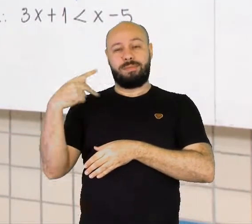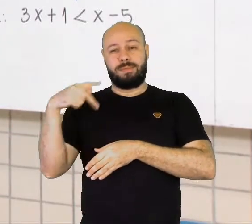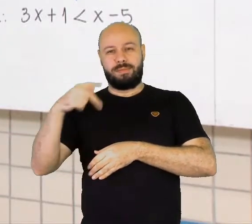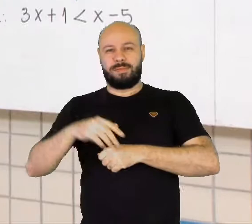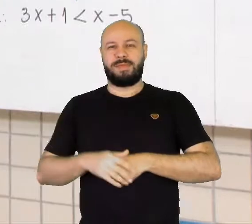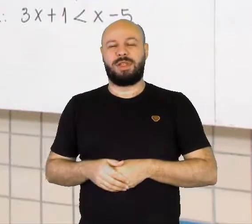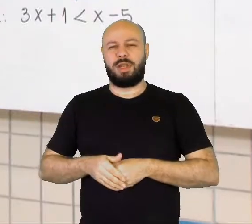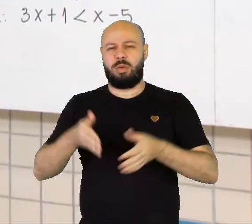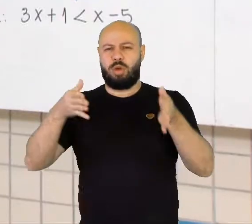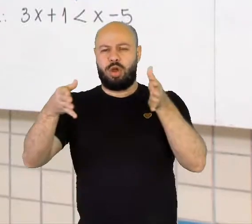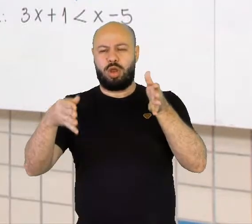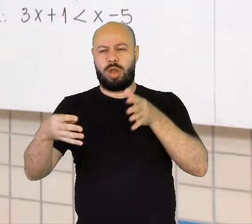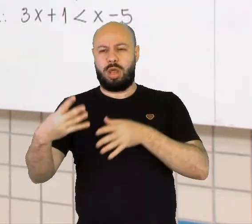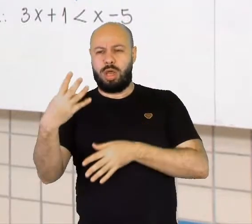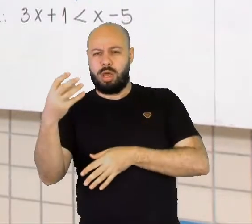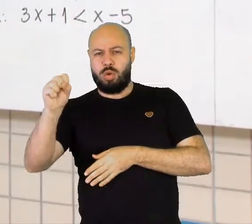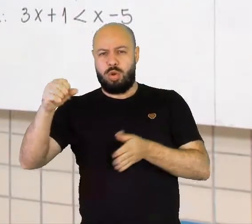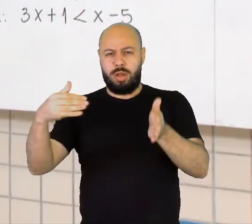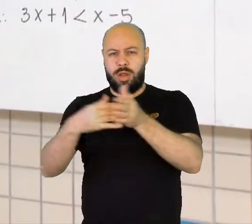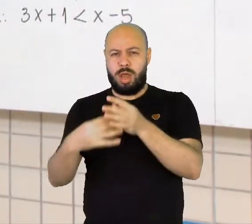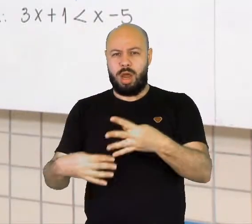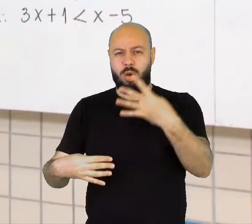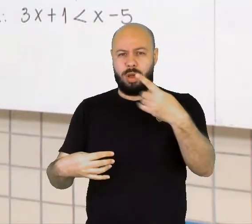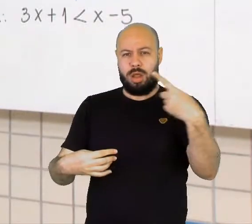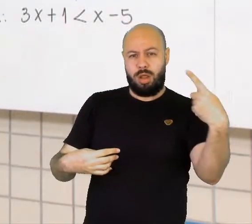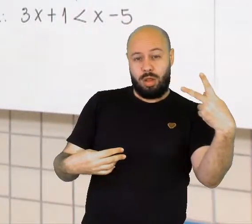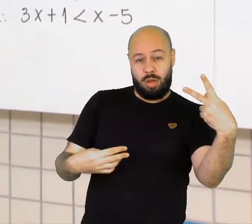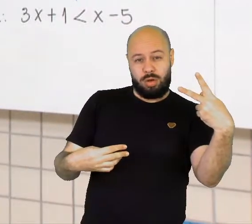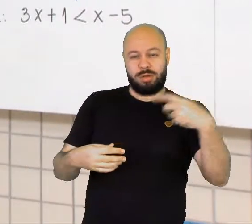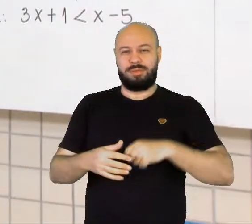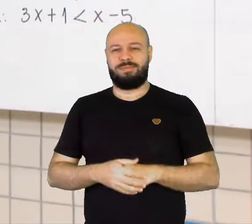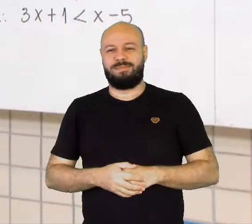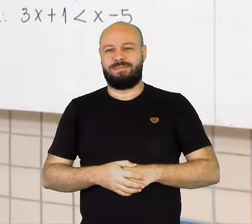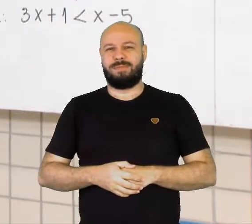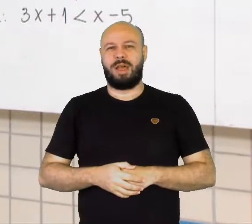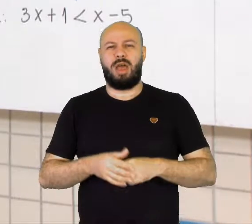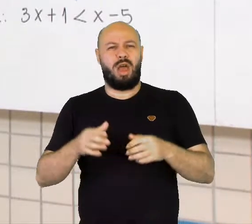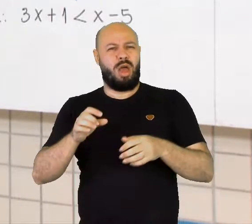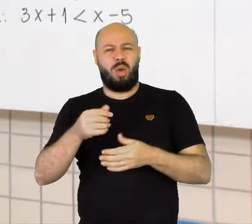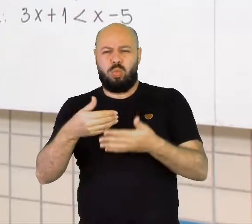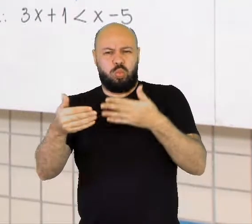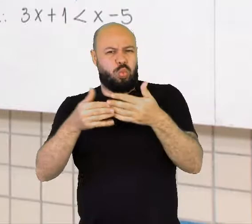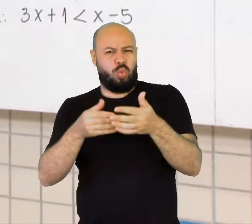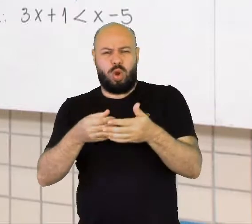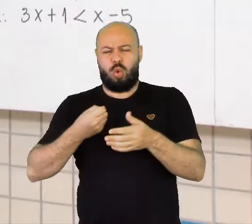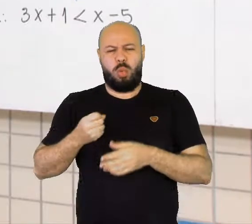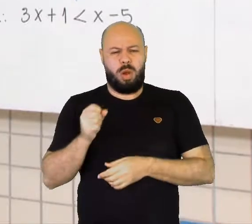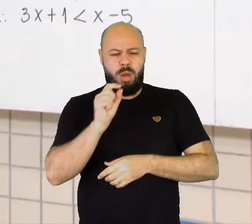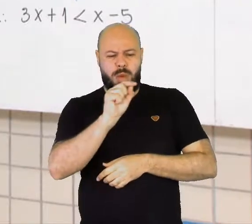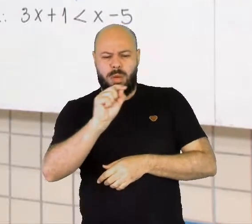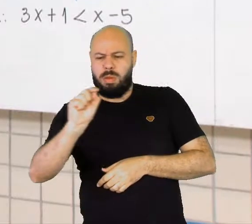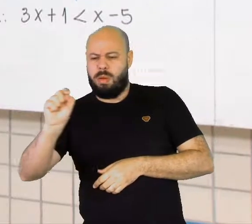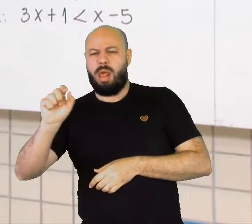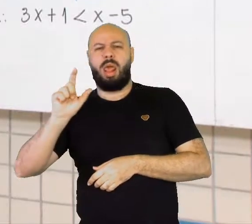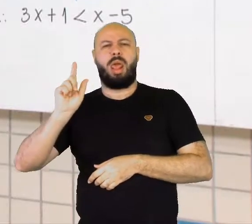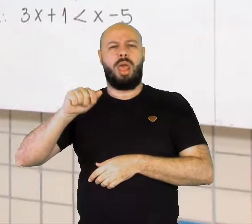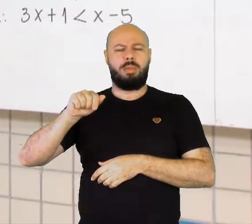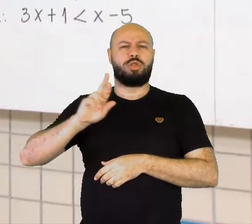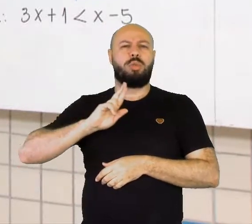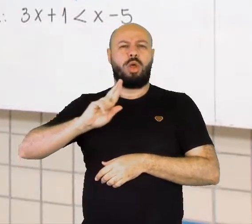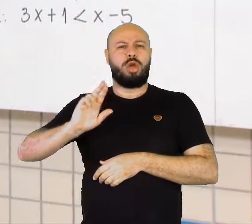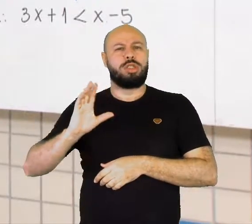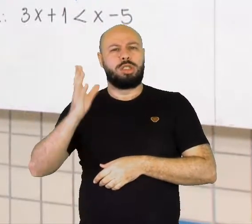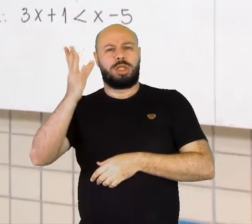42. Qualquer valor aqui dentro desse intervalo pode ser a minha resolução, pode ser a minha